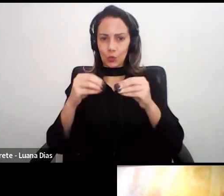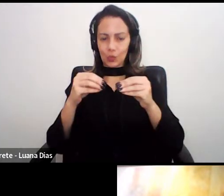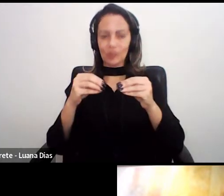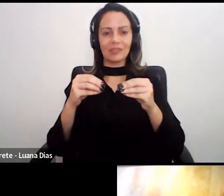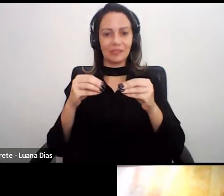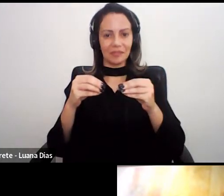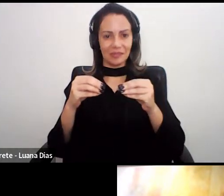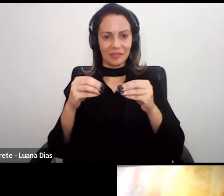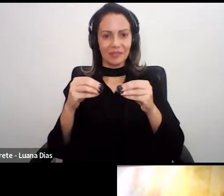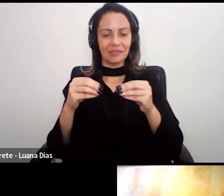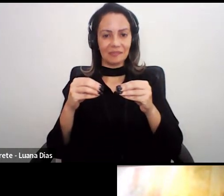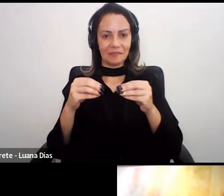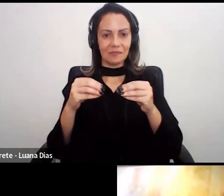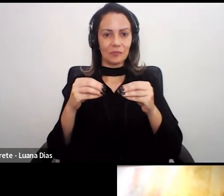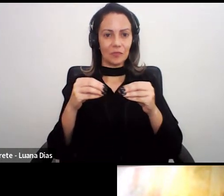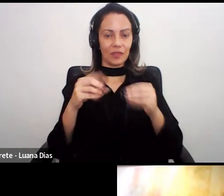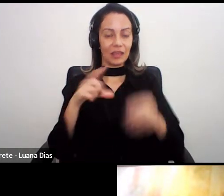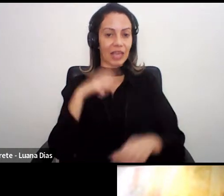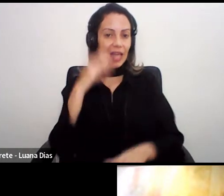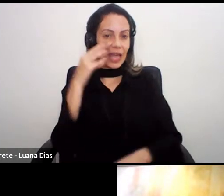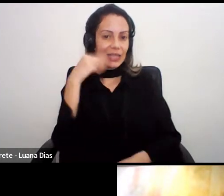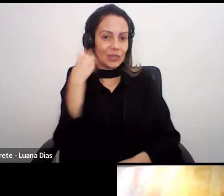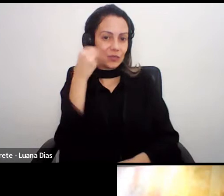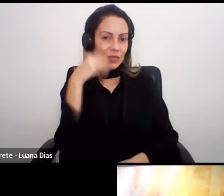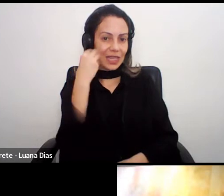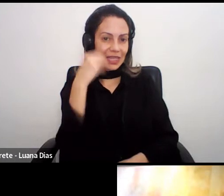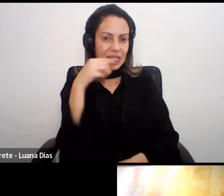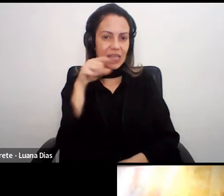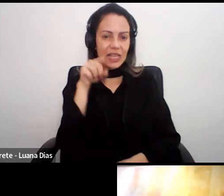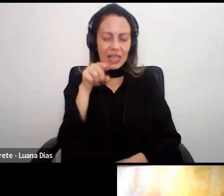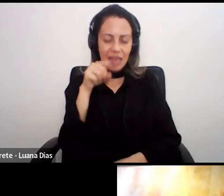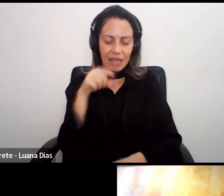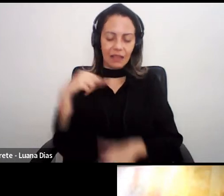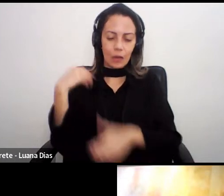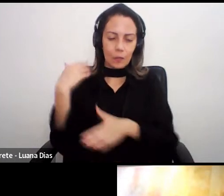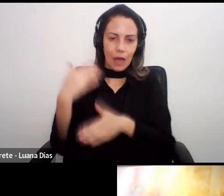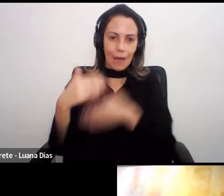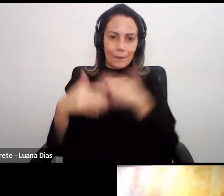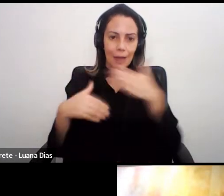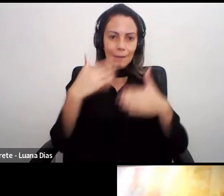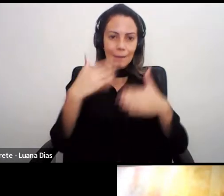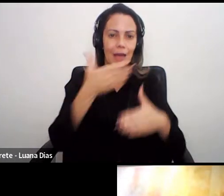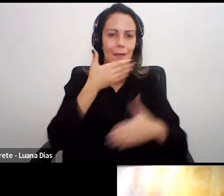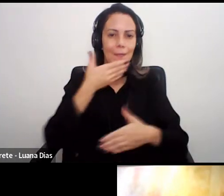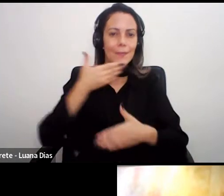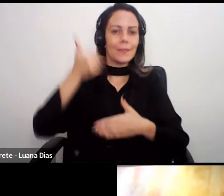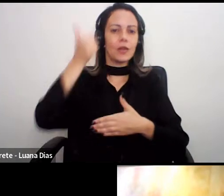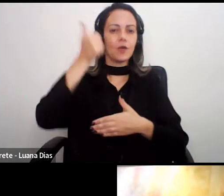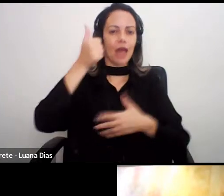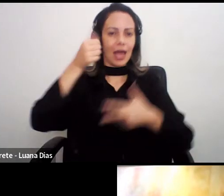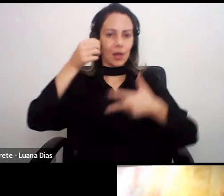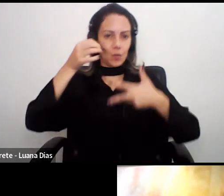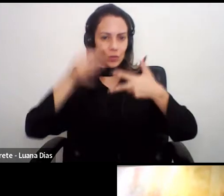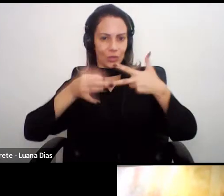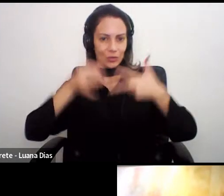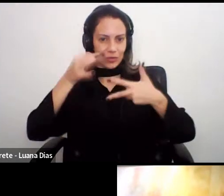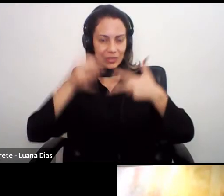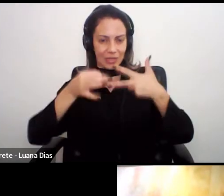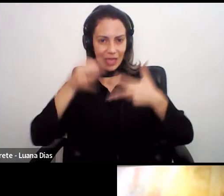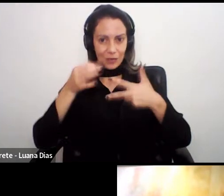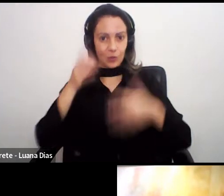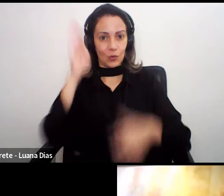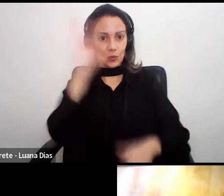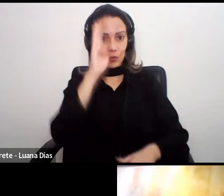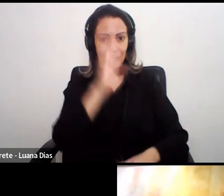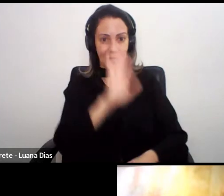nessa caminhada de melhorar os poderes judiciários do Brasil e do mundo. Eu